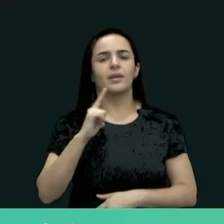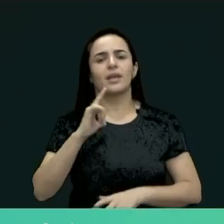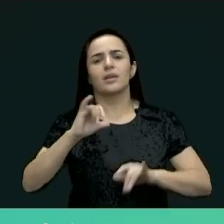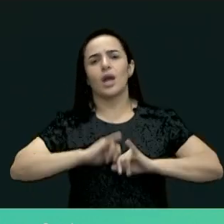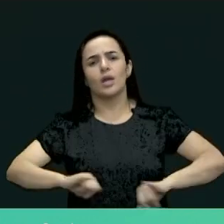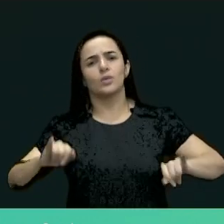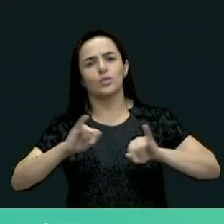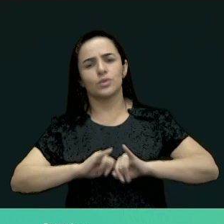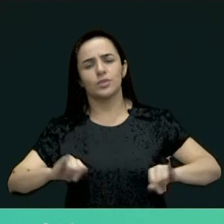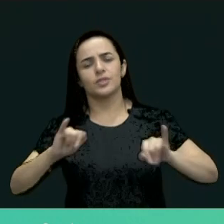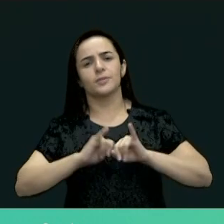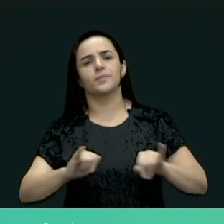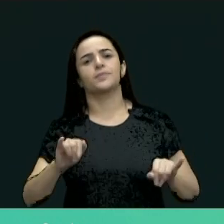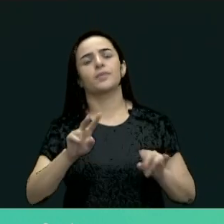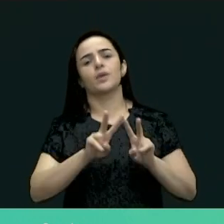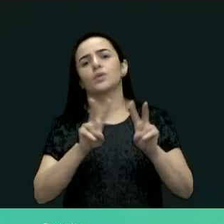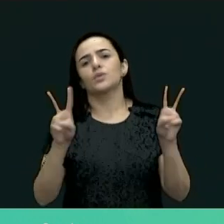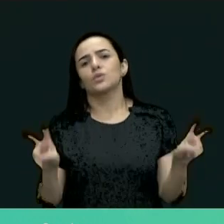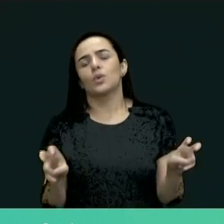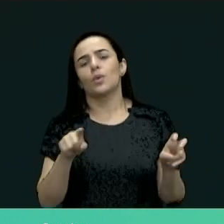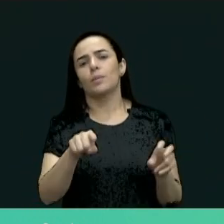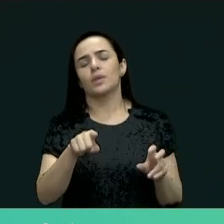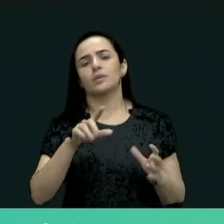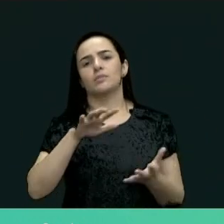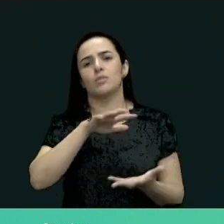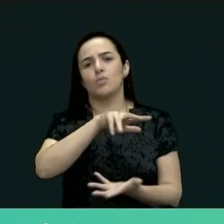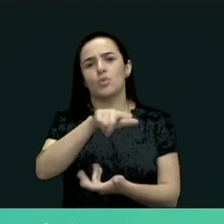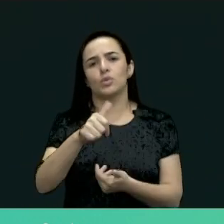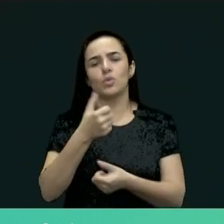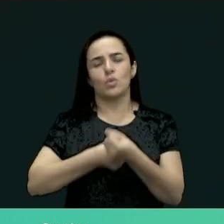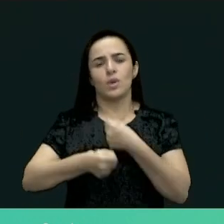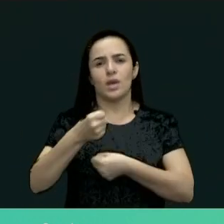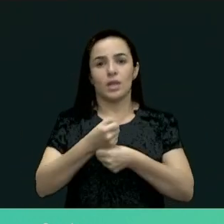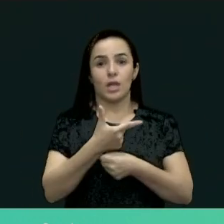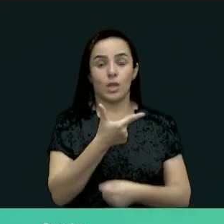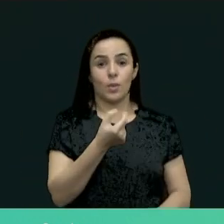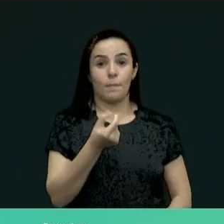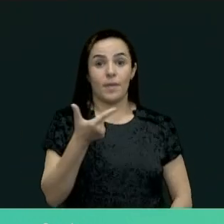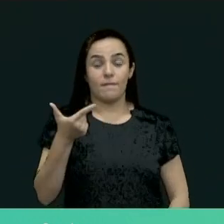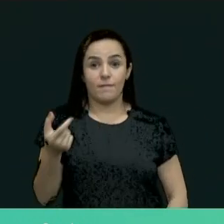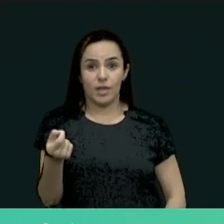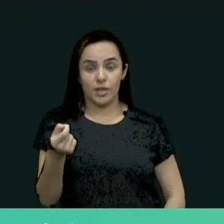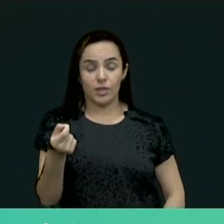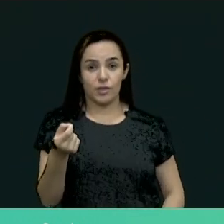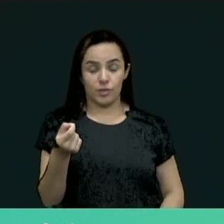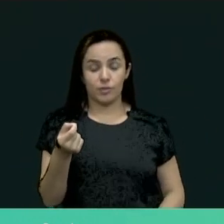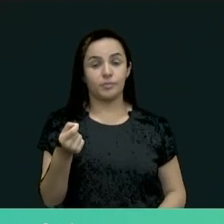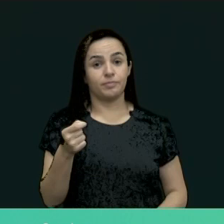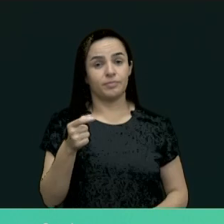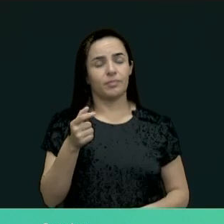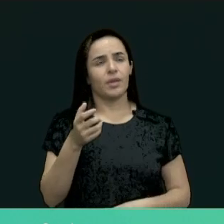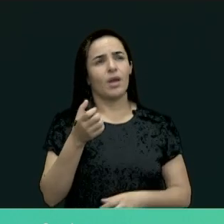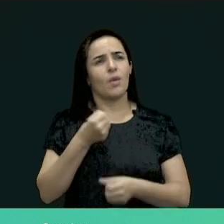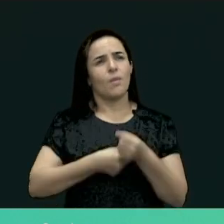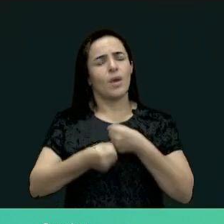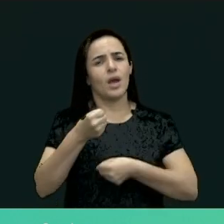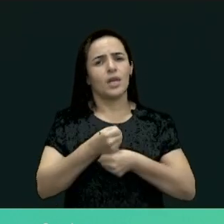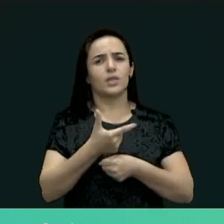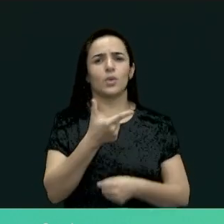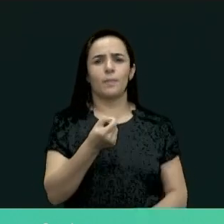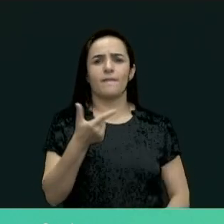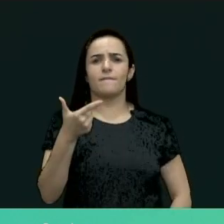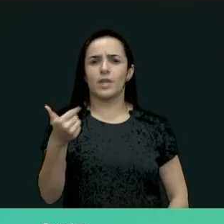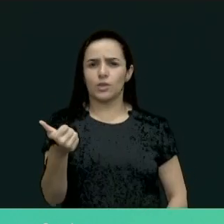estão colocadas a respeito do mundo, 2020, o recorde global, e 2021